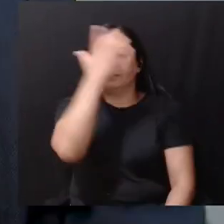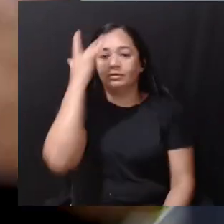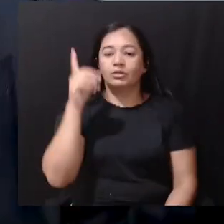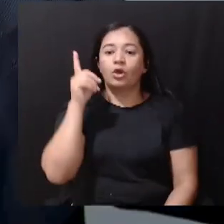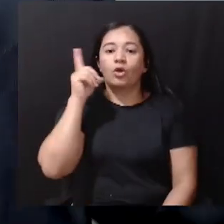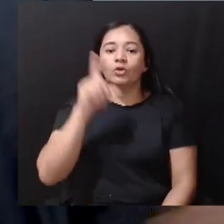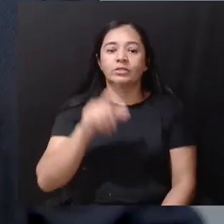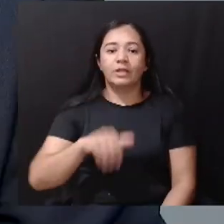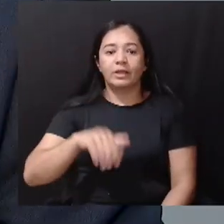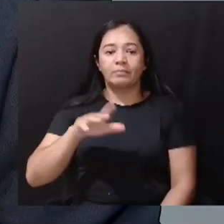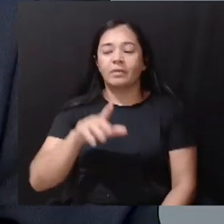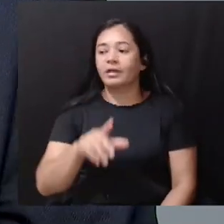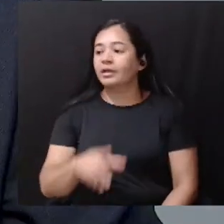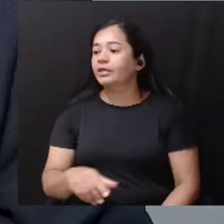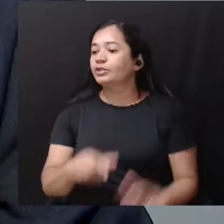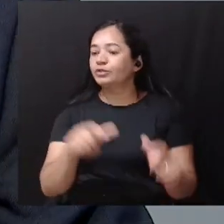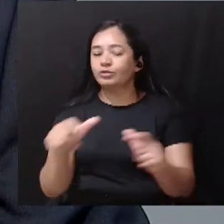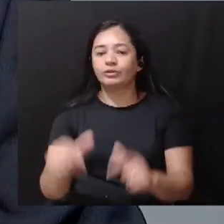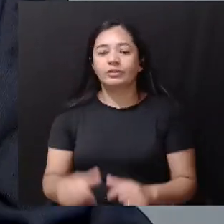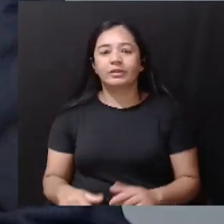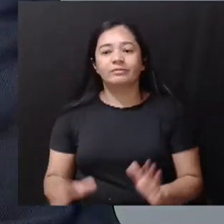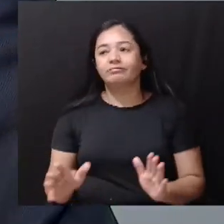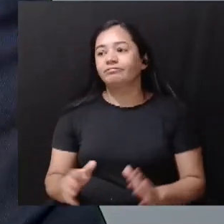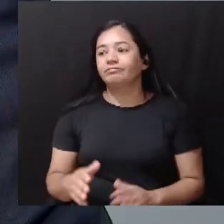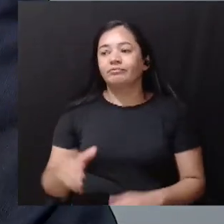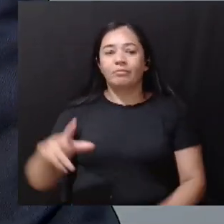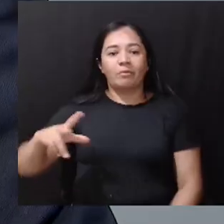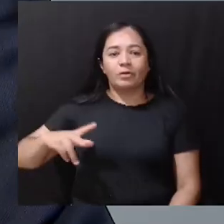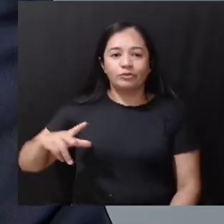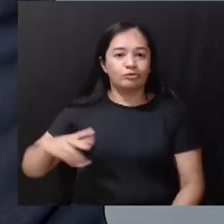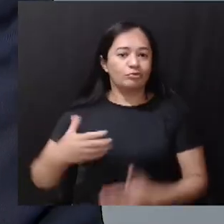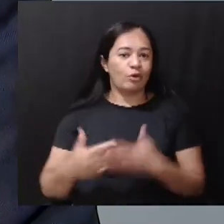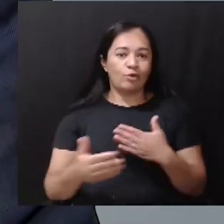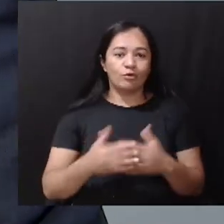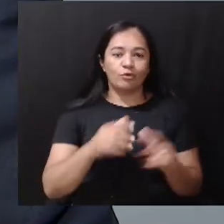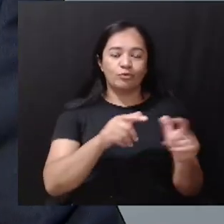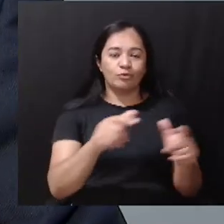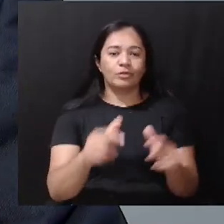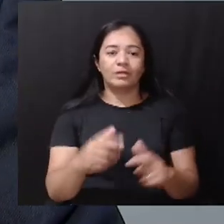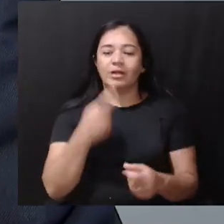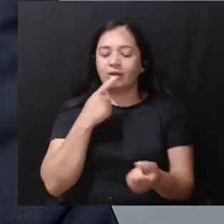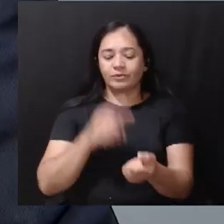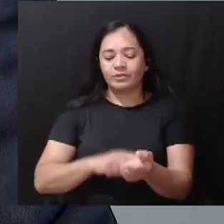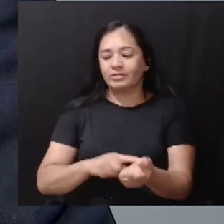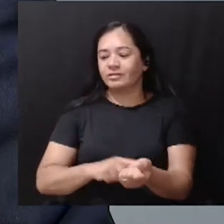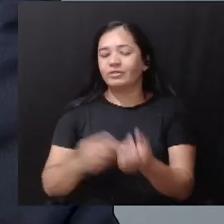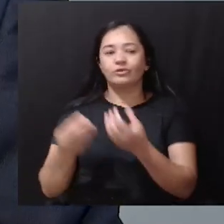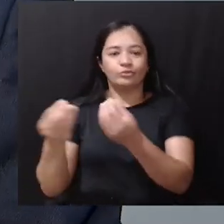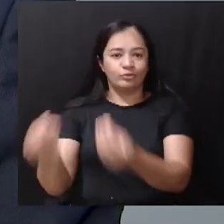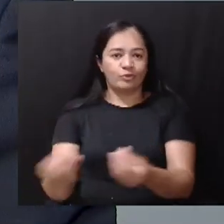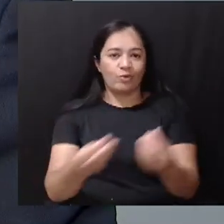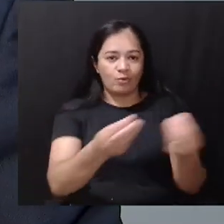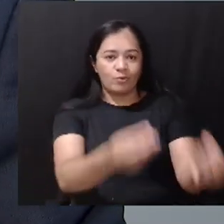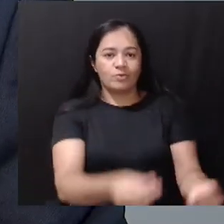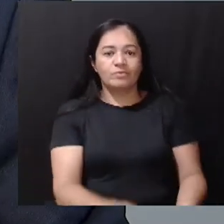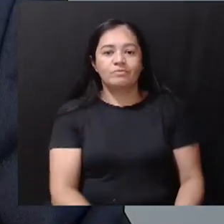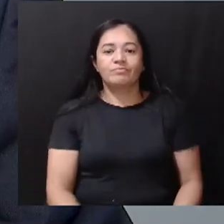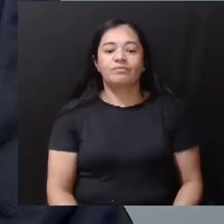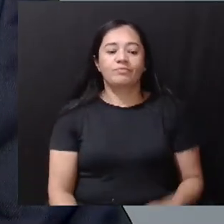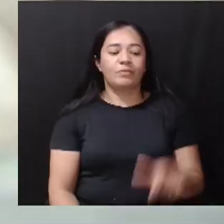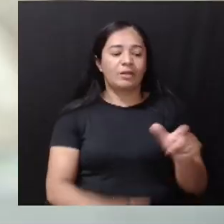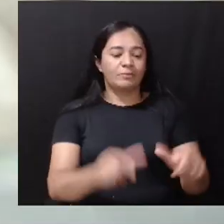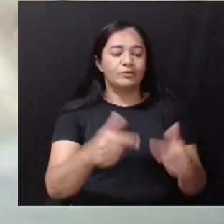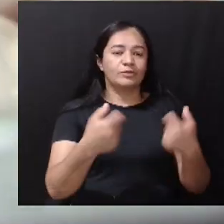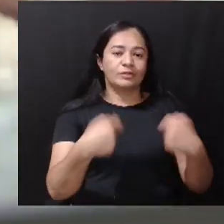opções de estar indo no laboratório particular e doando esse sangue para as pessoas que precisam aqui no nosso município